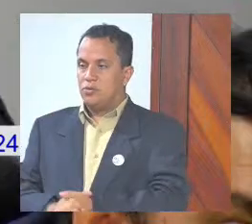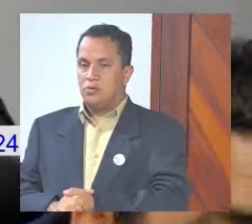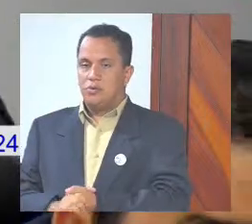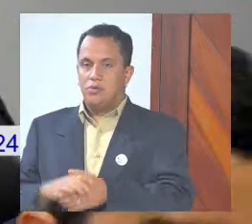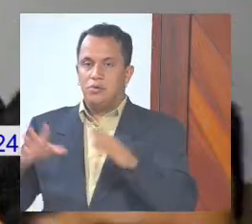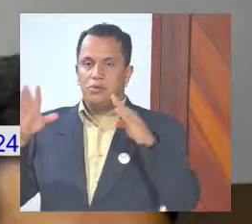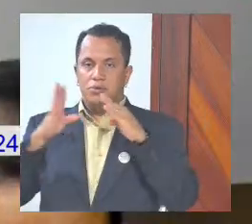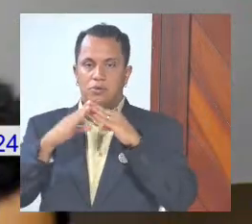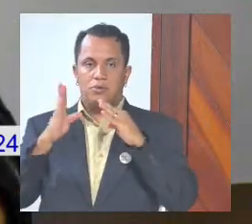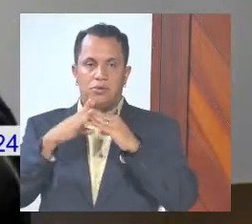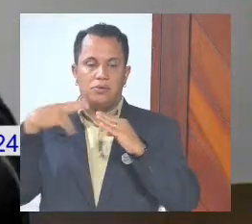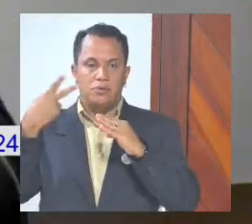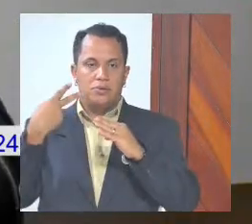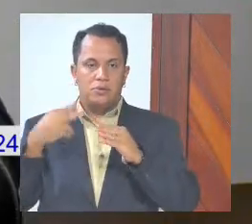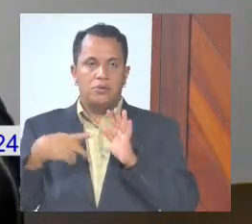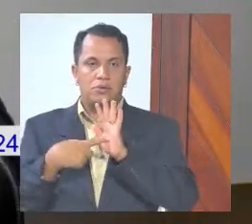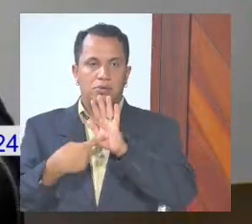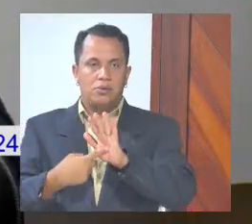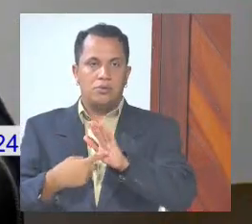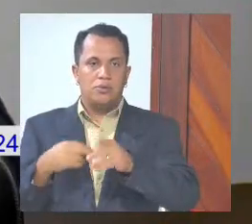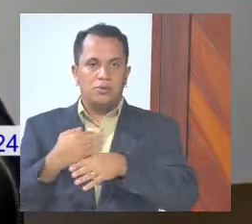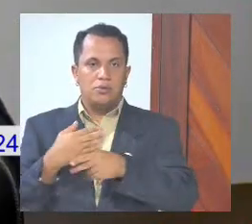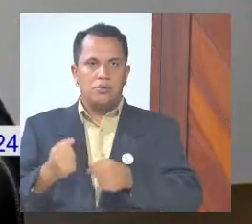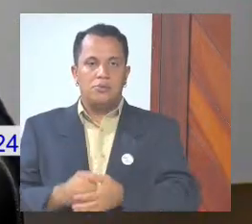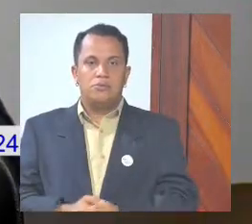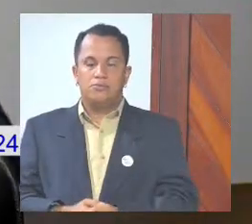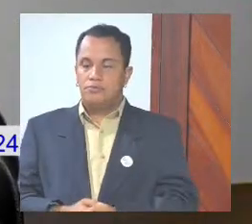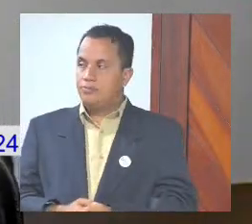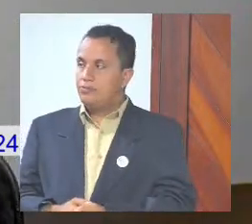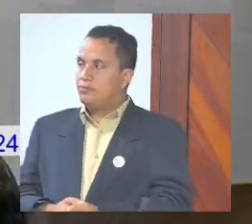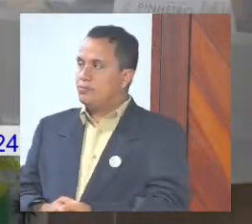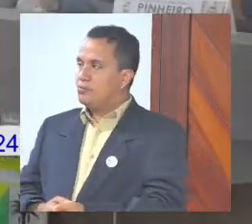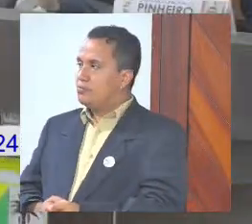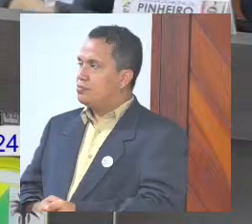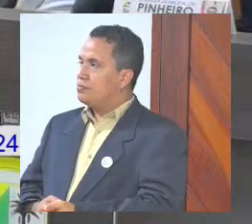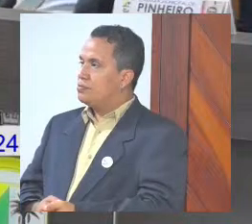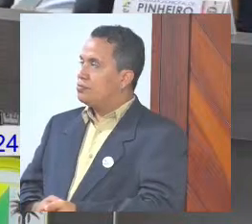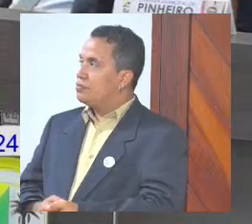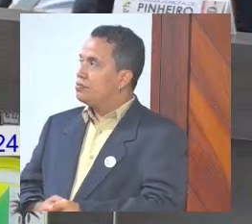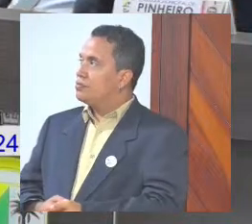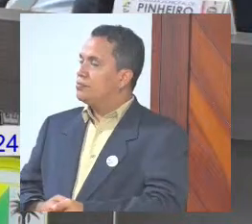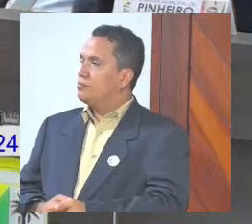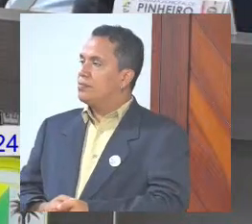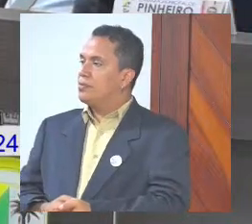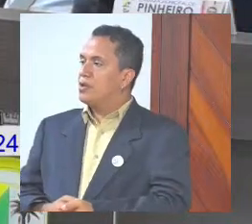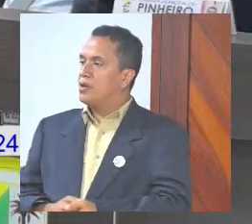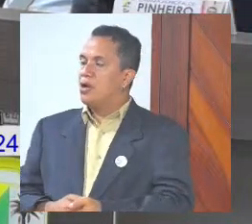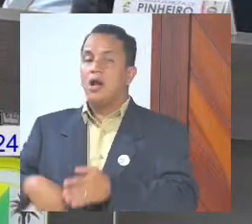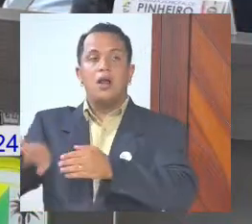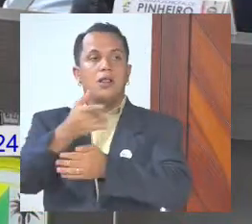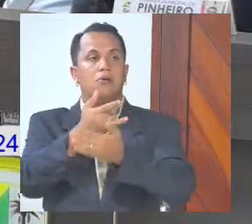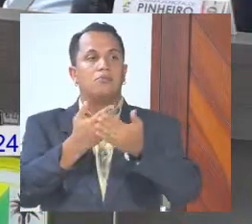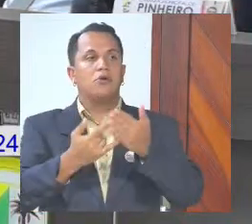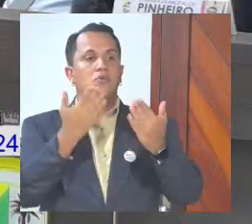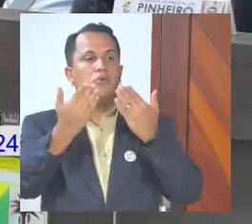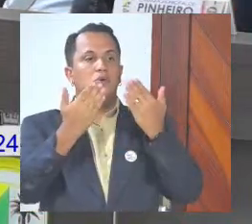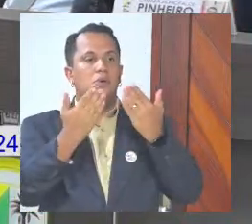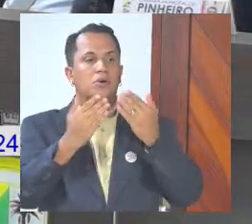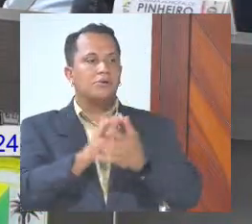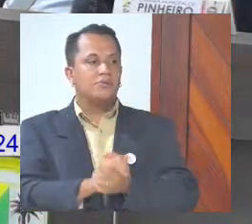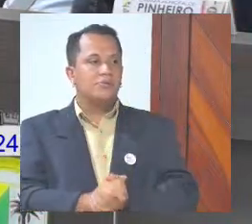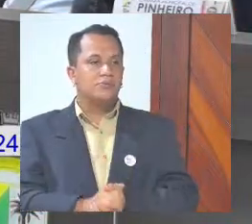Câmara Municipal de Pinheiro faça homenagem ao grande Dedeco Mendes. É isso aí, a moção está em discussão. Alguém